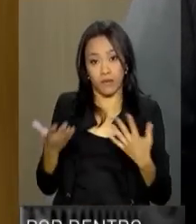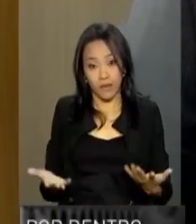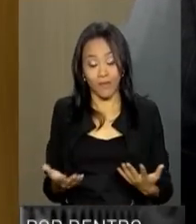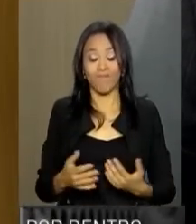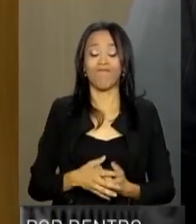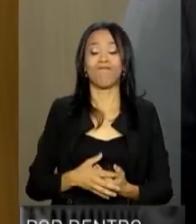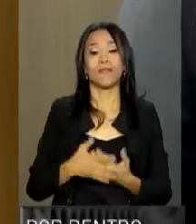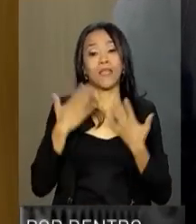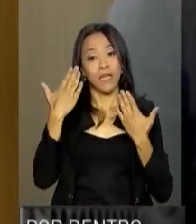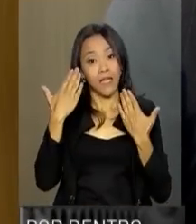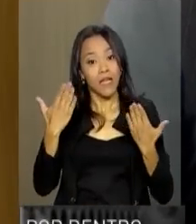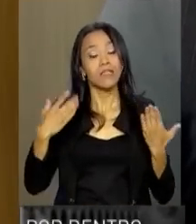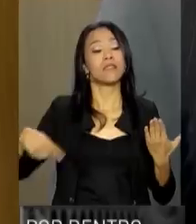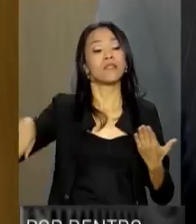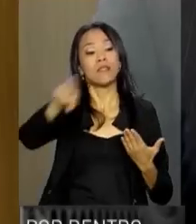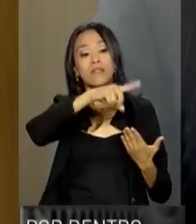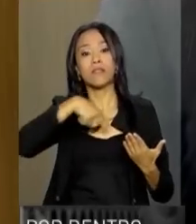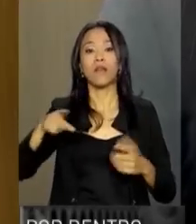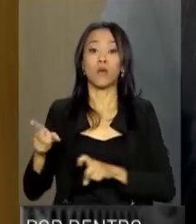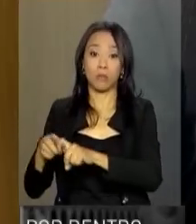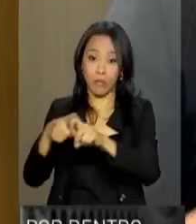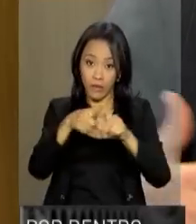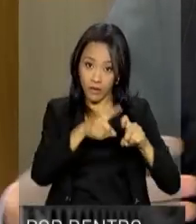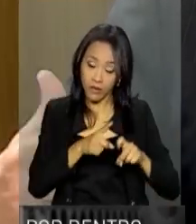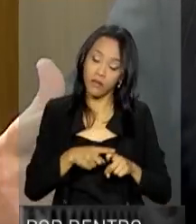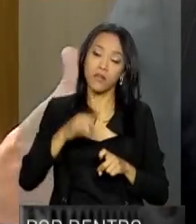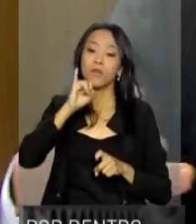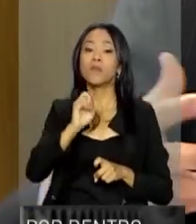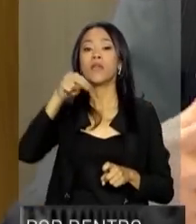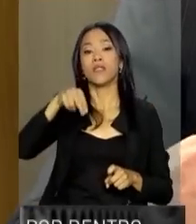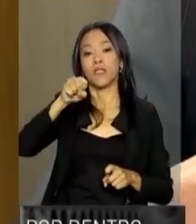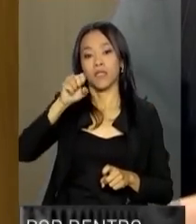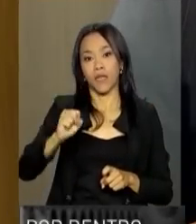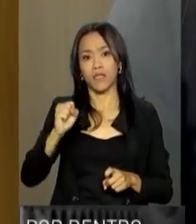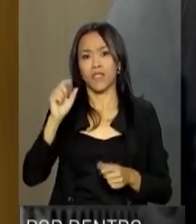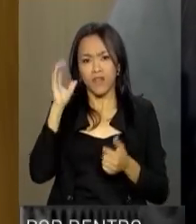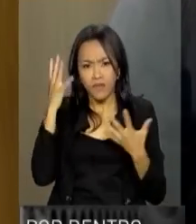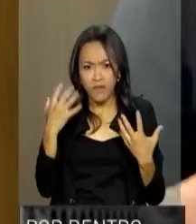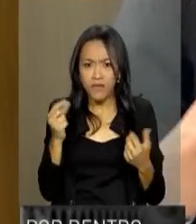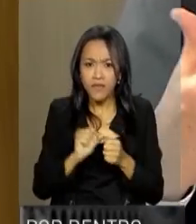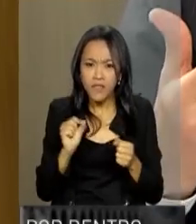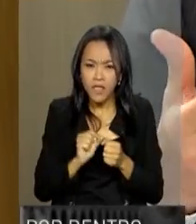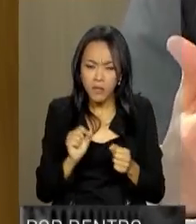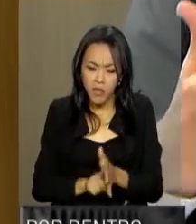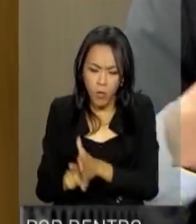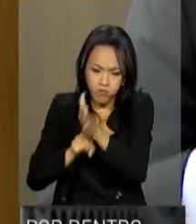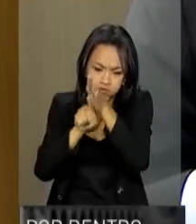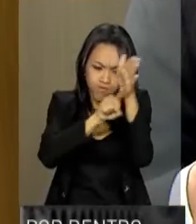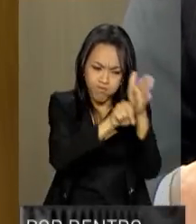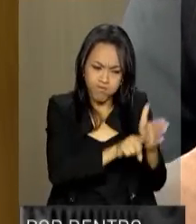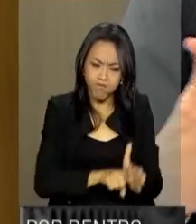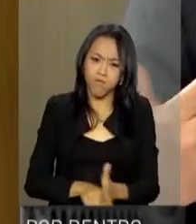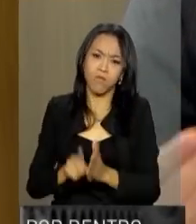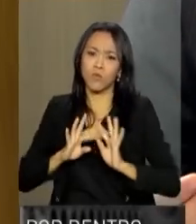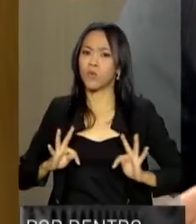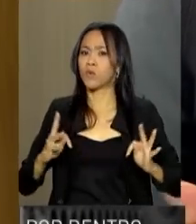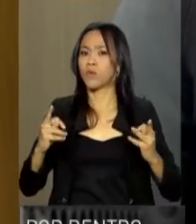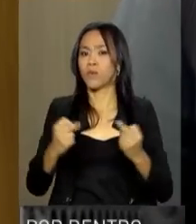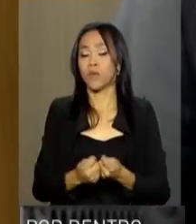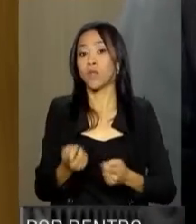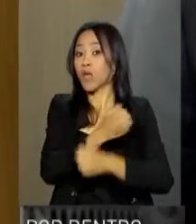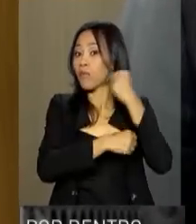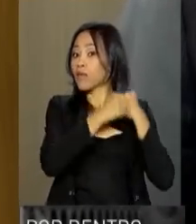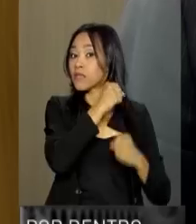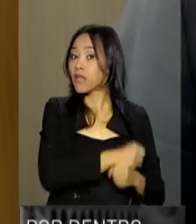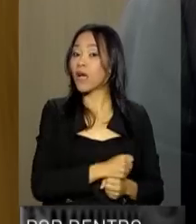colaboração dos médicos peritos o inss fizemos um grande mutirão e hoje eu posso dizer só o ano passado nós economizamos